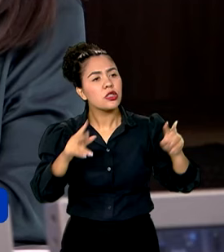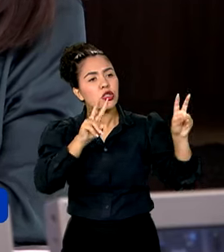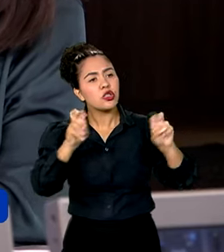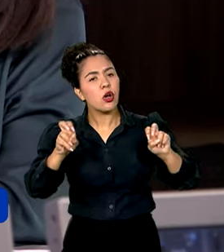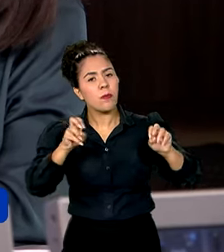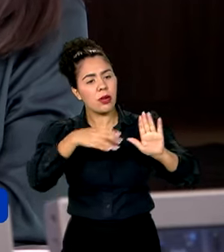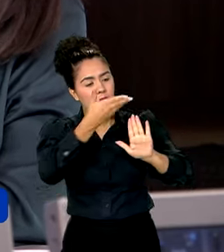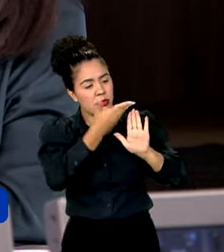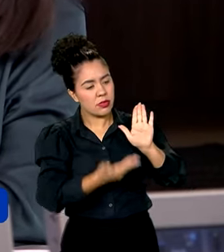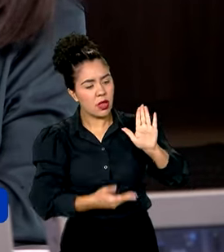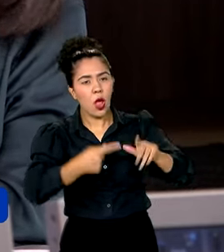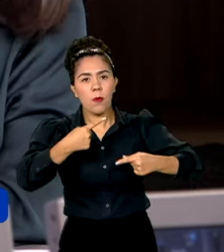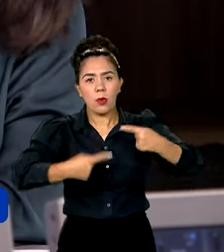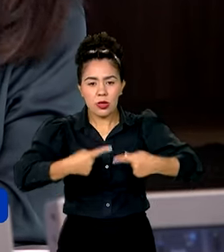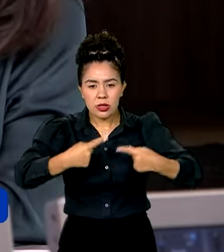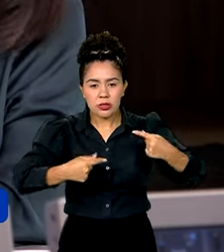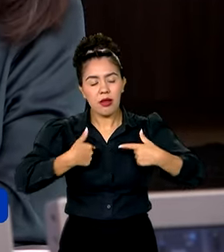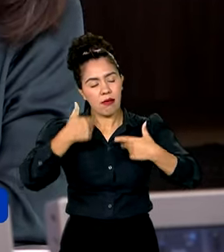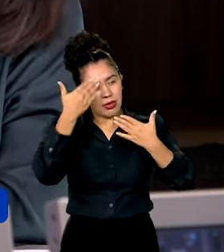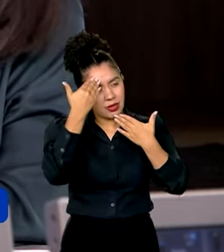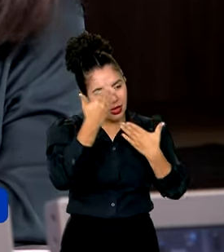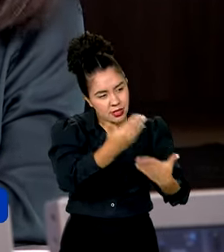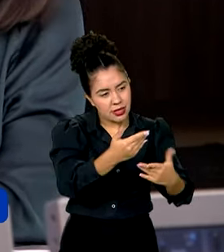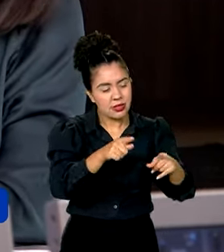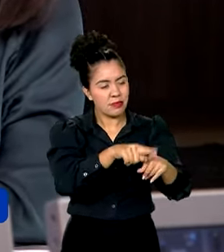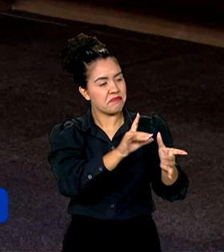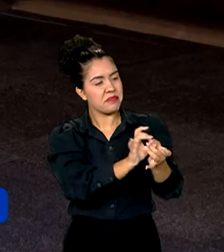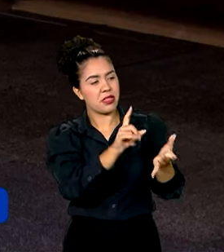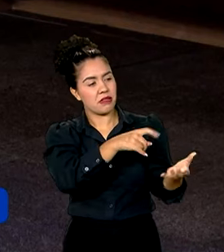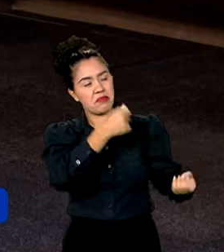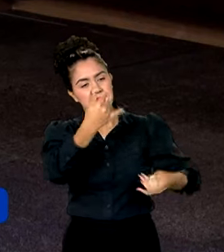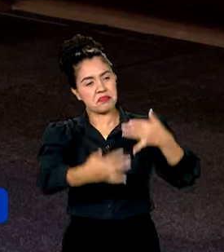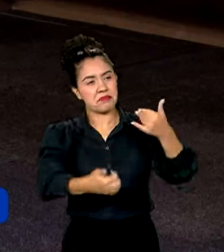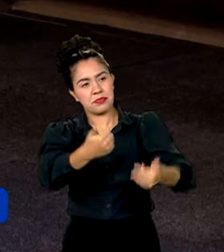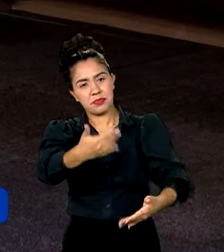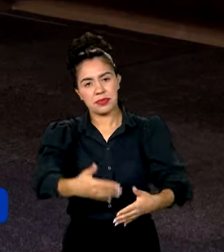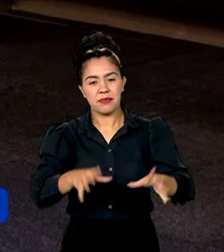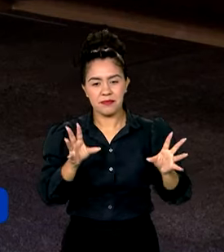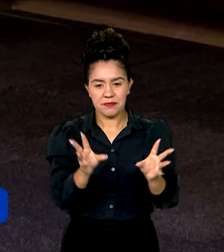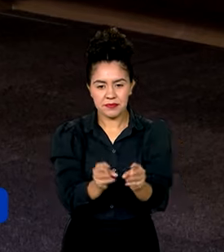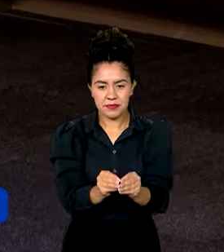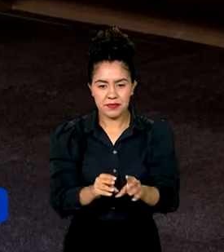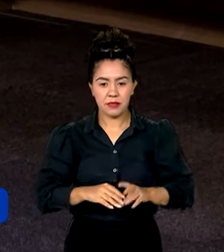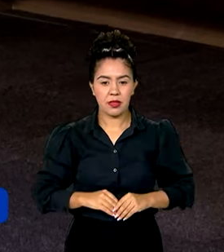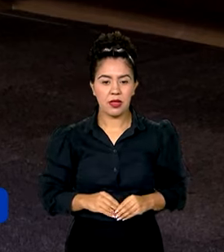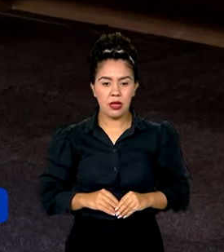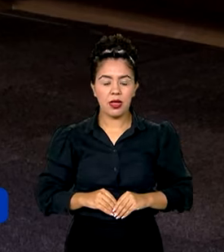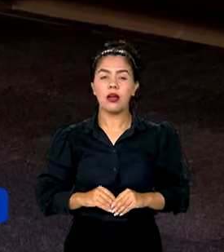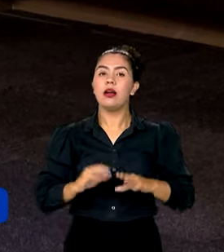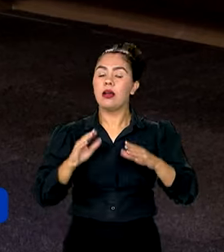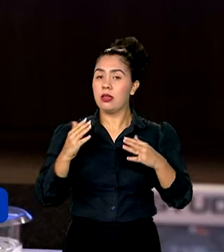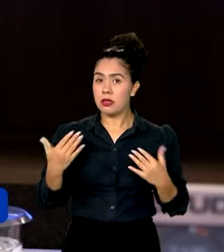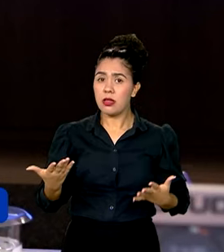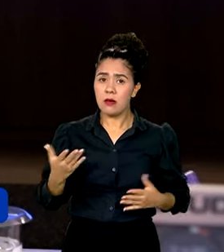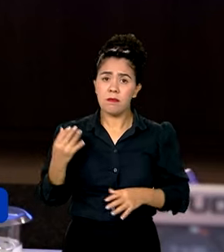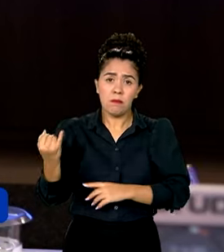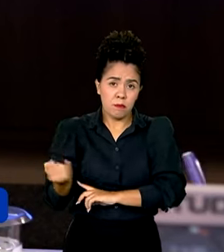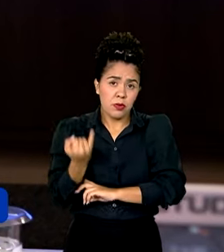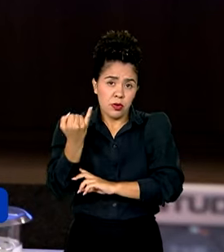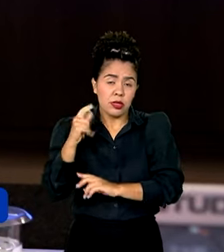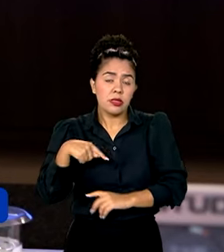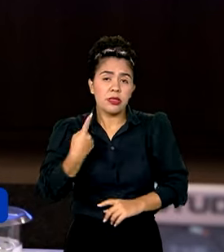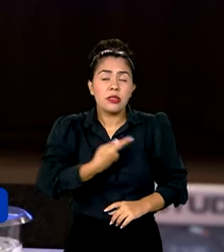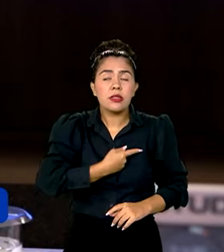e eu já lhe agradeço e já também deixo seu tempo foi paraas suas considerações finais não Karine é muito importante né Nós pensarmos